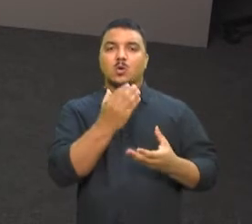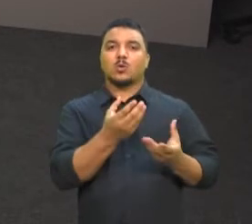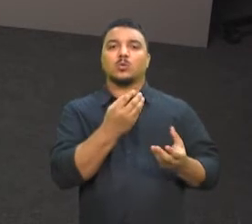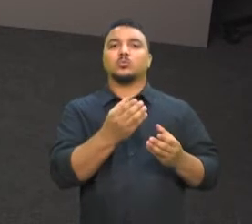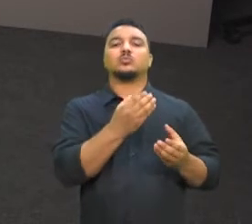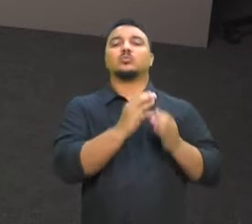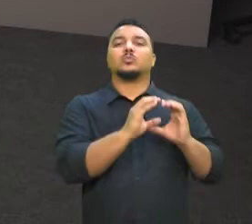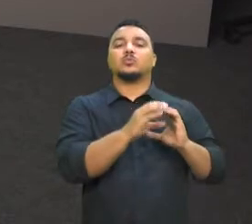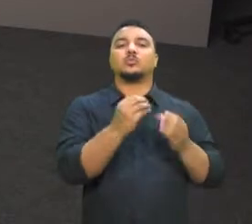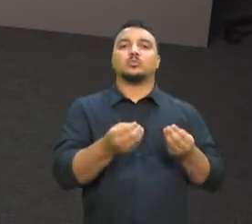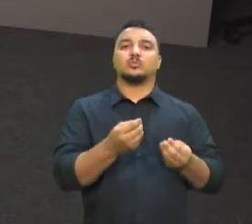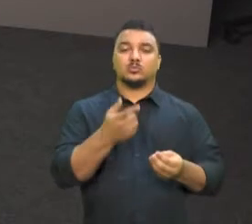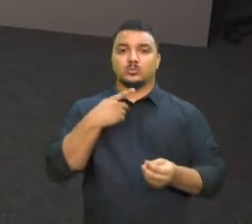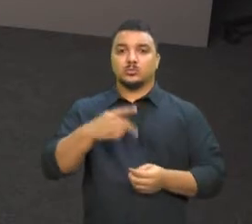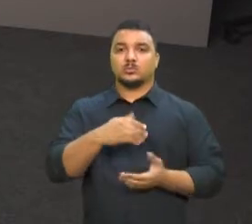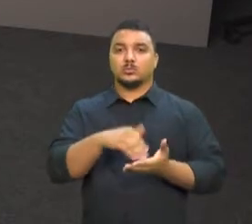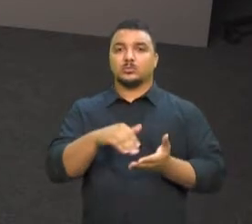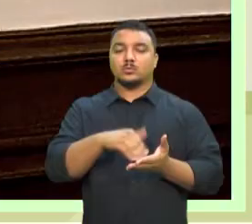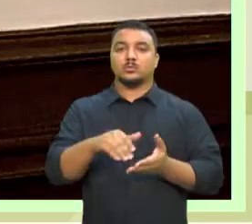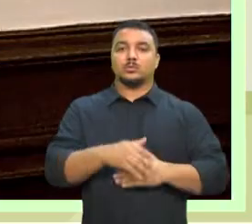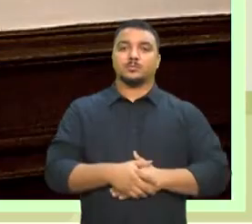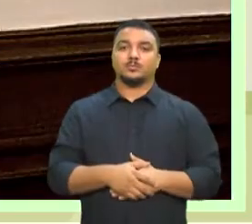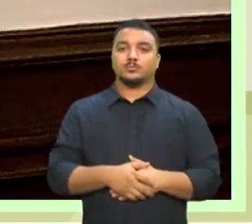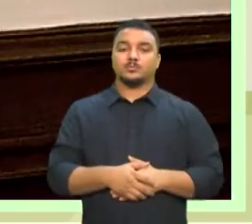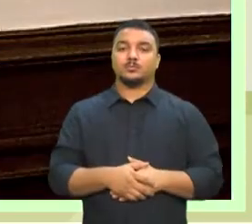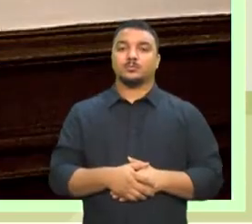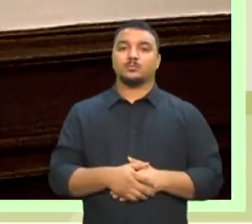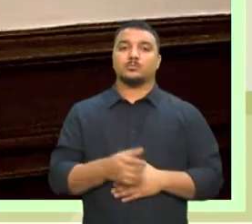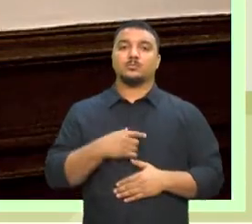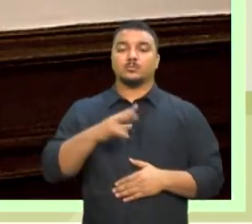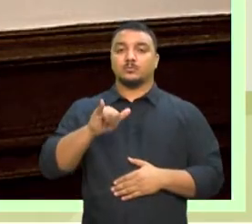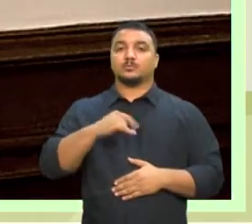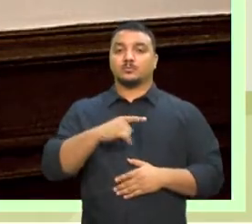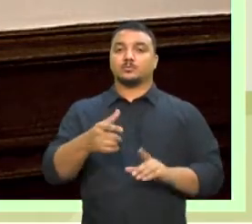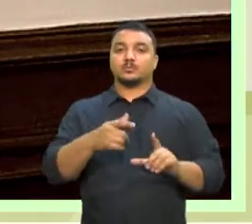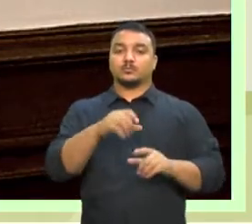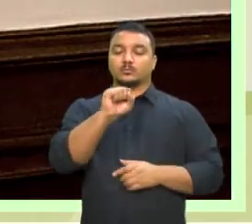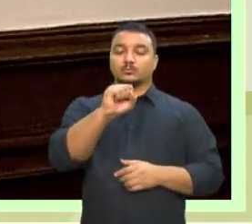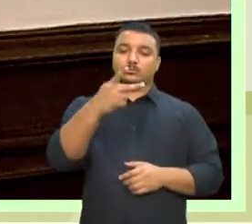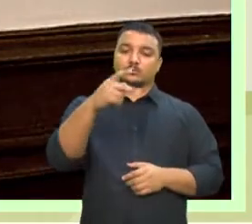secretaria também, né? Nós vamos disponibilizar na página